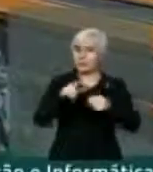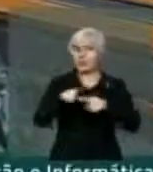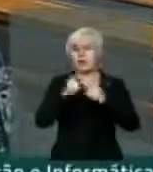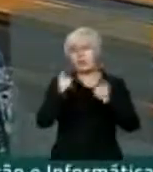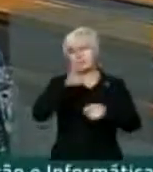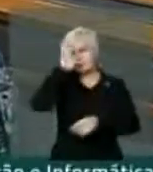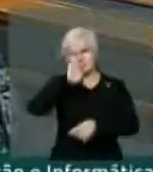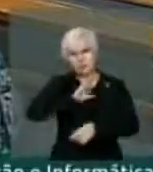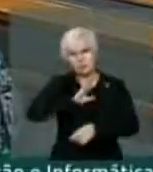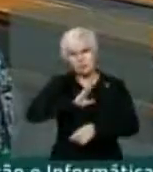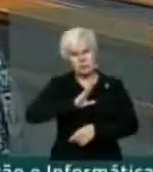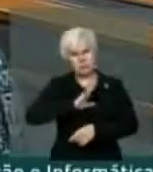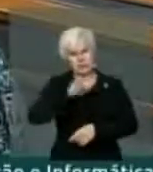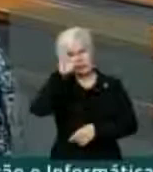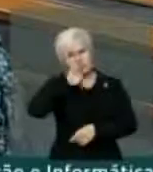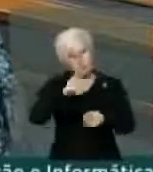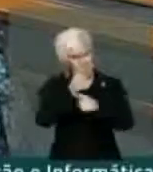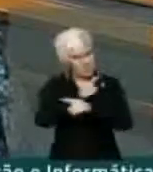de graça. De graça não.